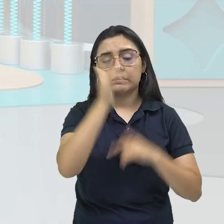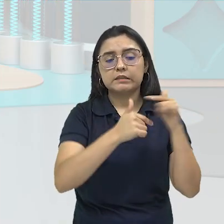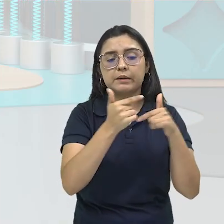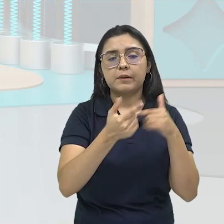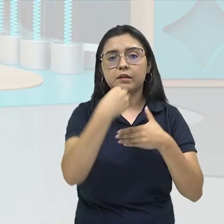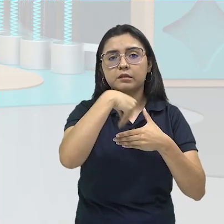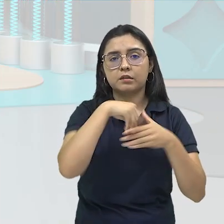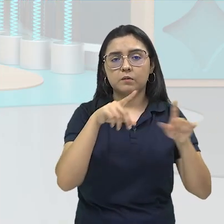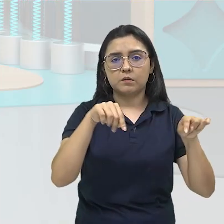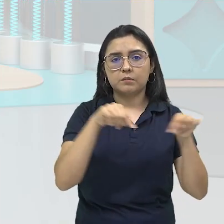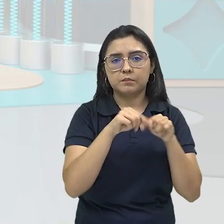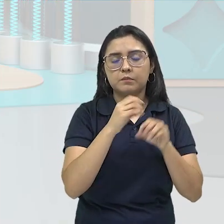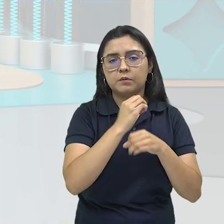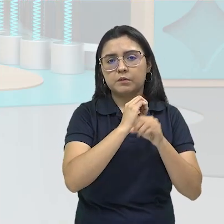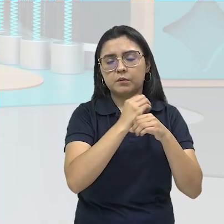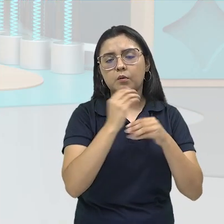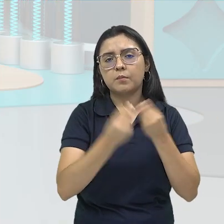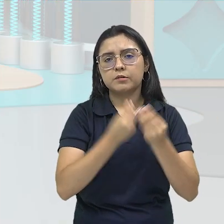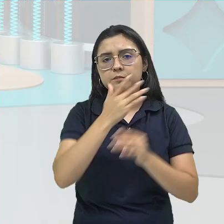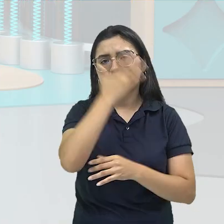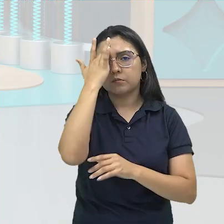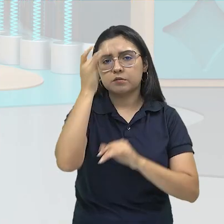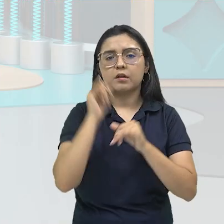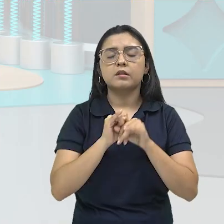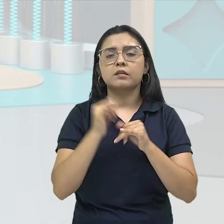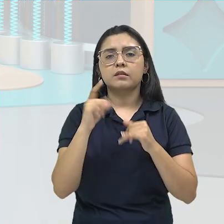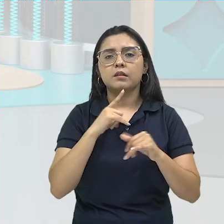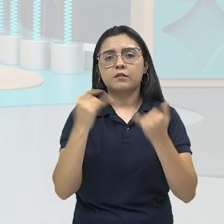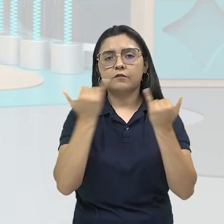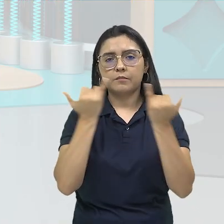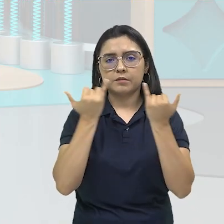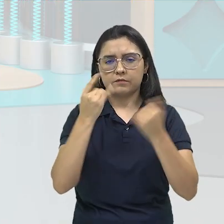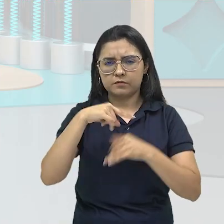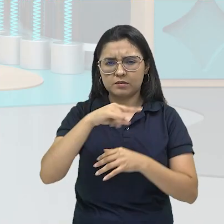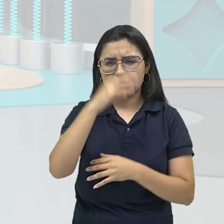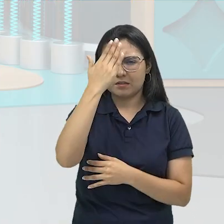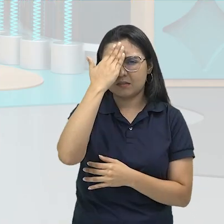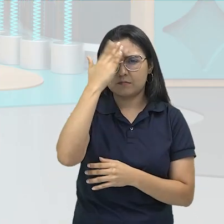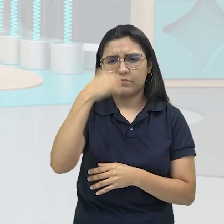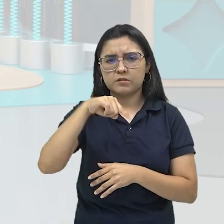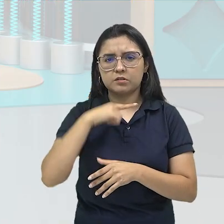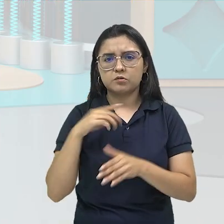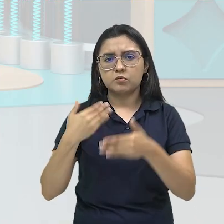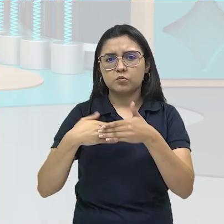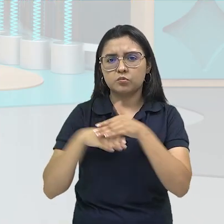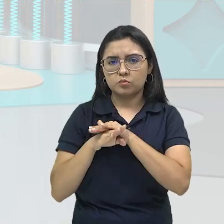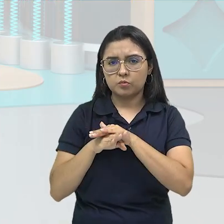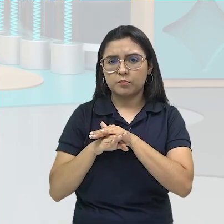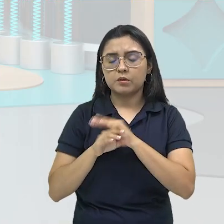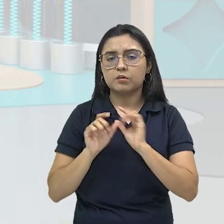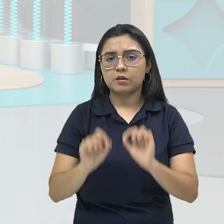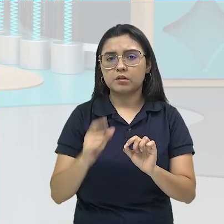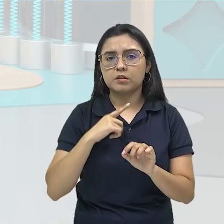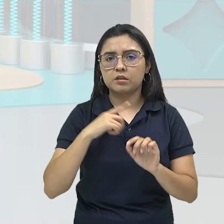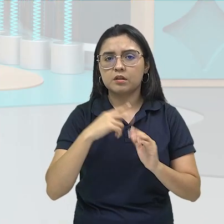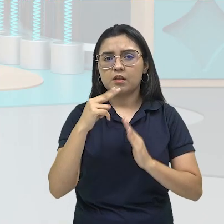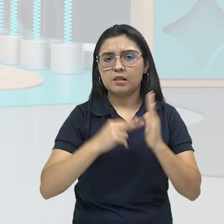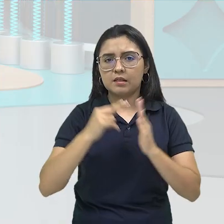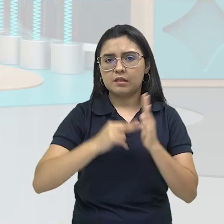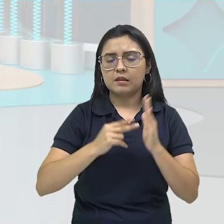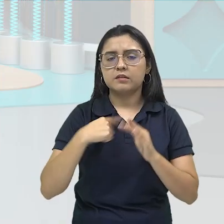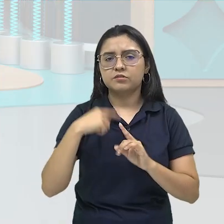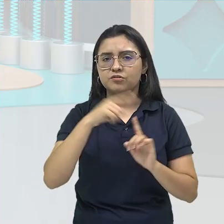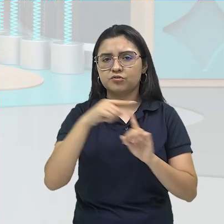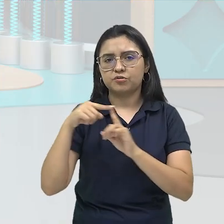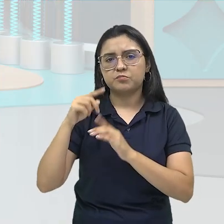é informada sobre esse desenvolvimento dos estudos, da ciência. Vocês estão ligados a isso? Vocês têm costume a ler esse tipo de